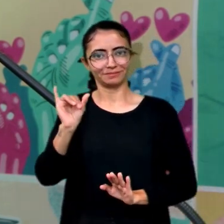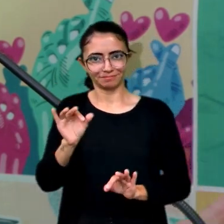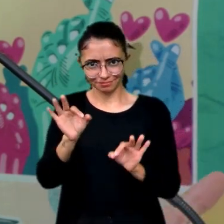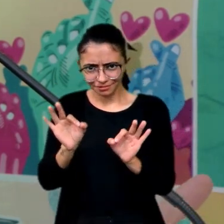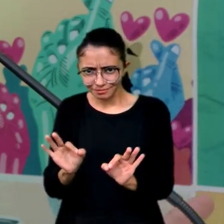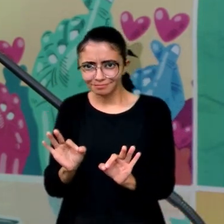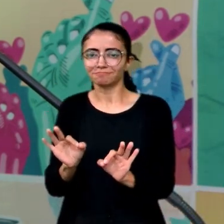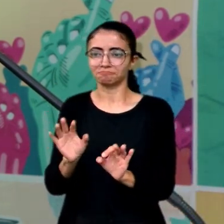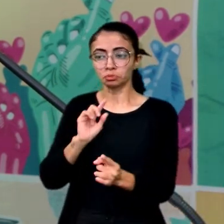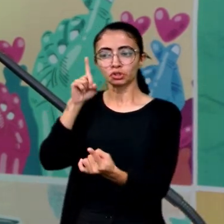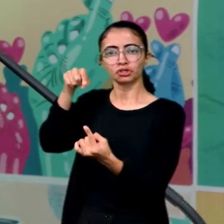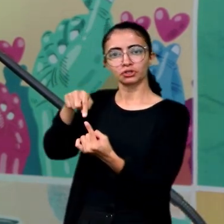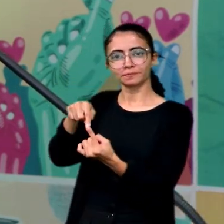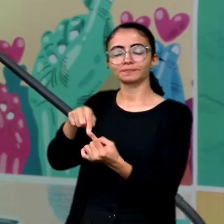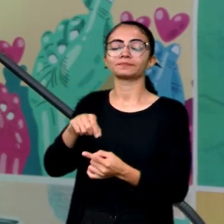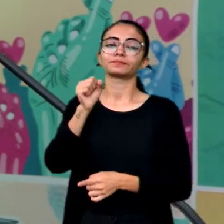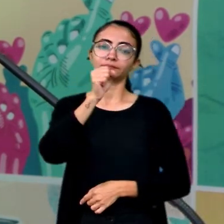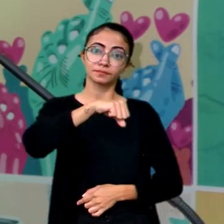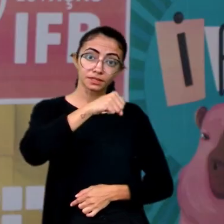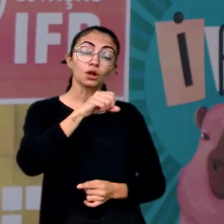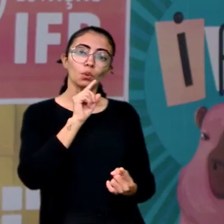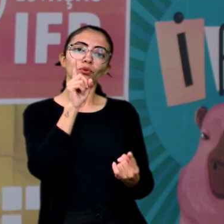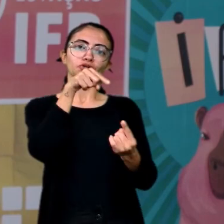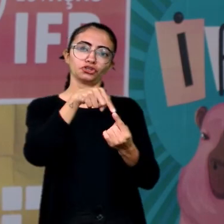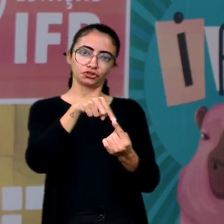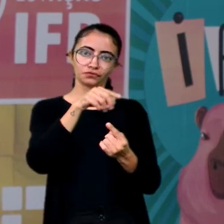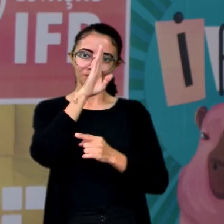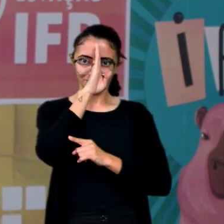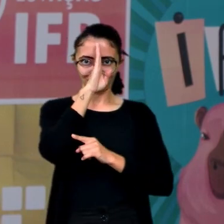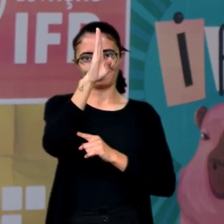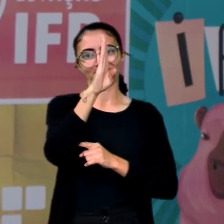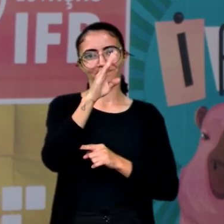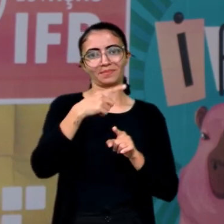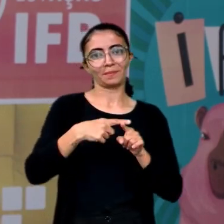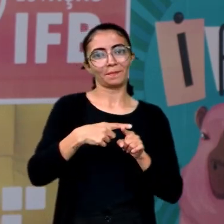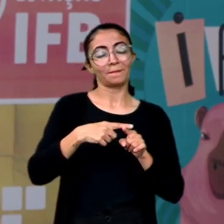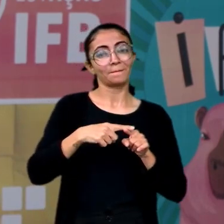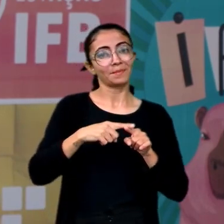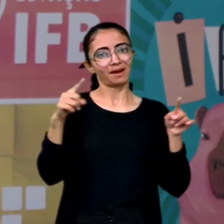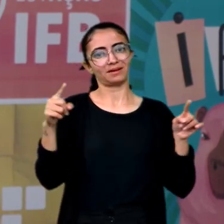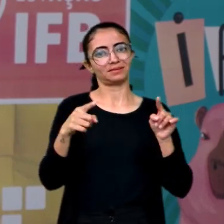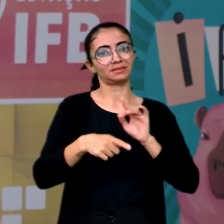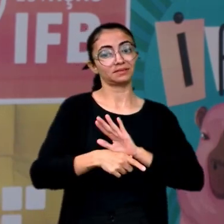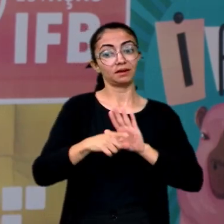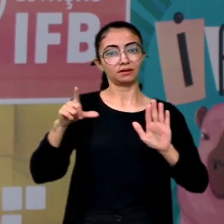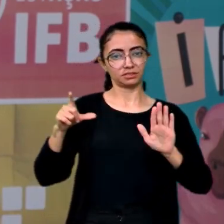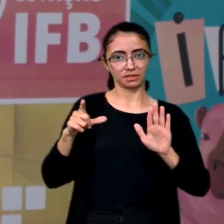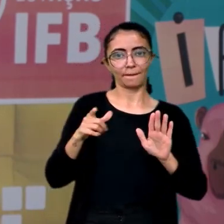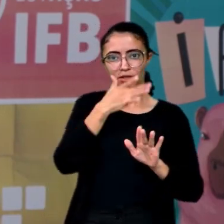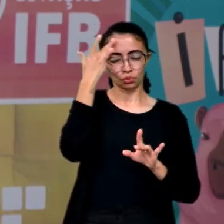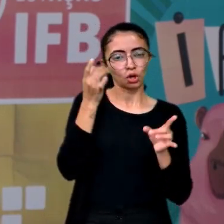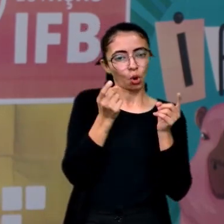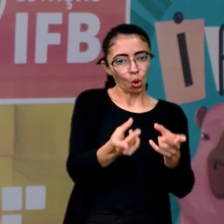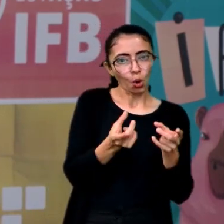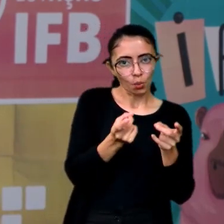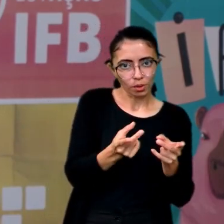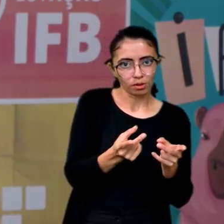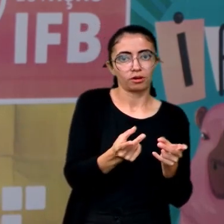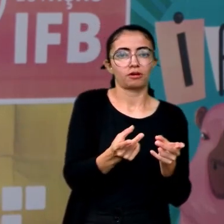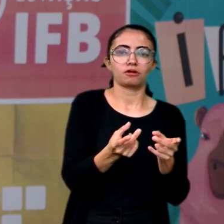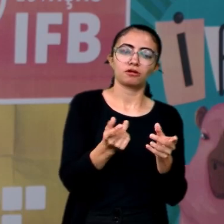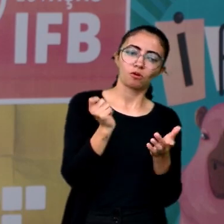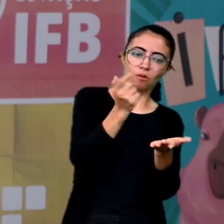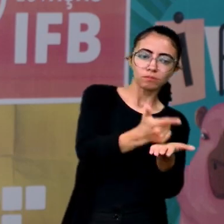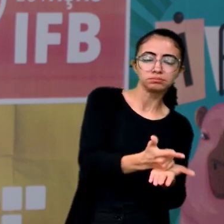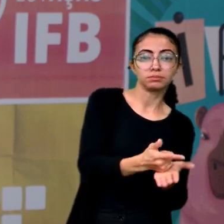é o objetivo principal, só que começa antes do consumidor. Começa na empresa, nas empresas. Então, por exemplo, e a